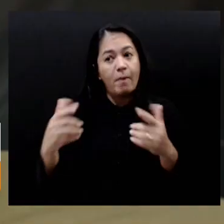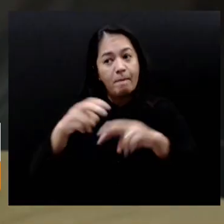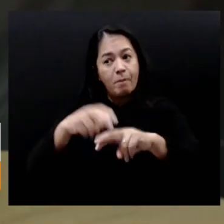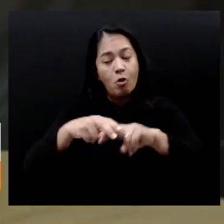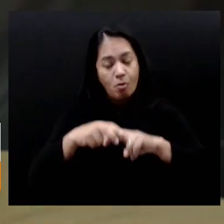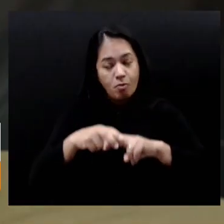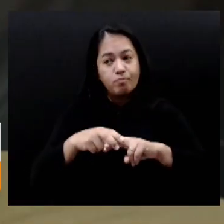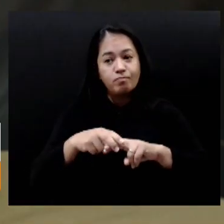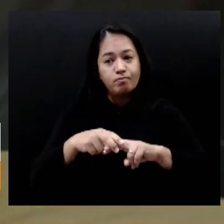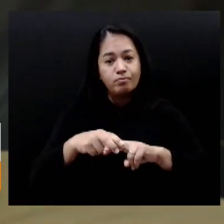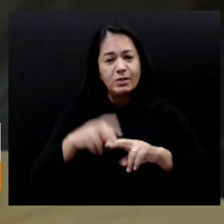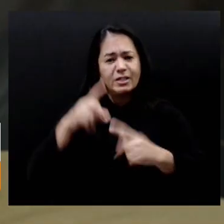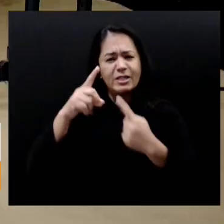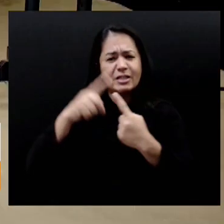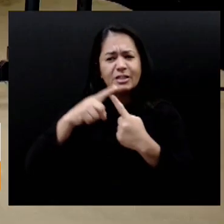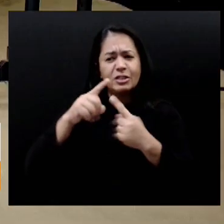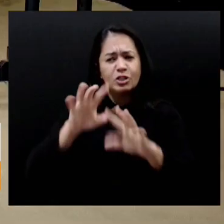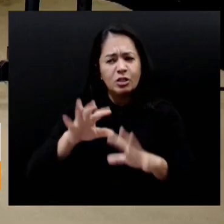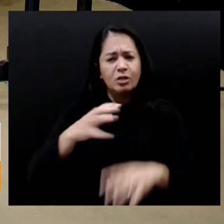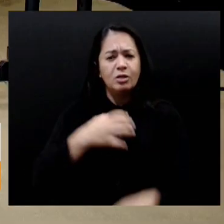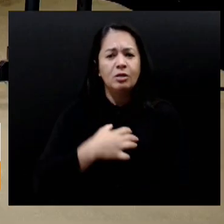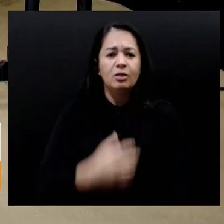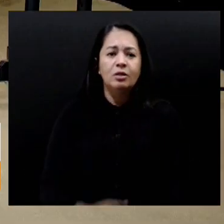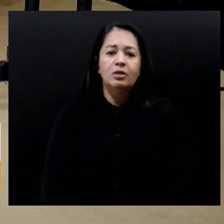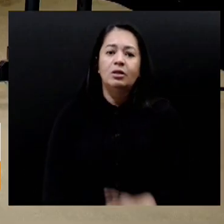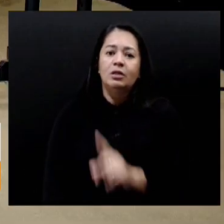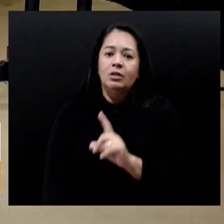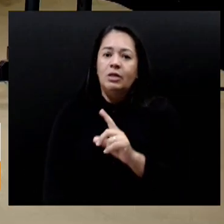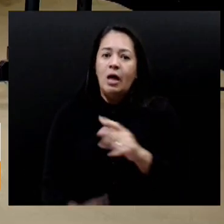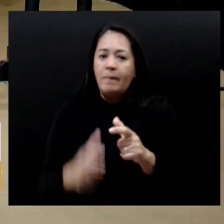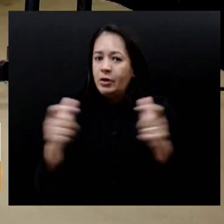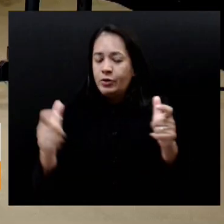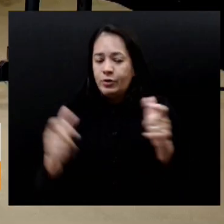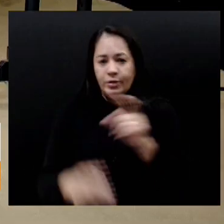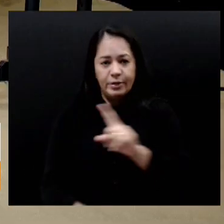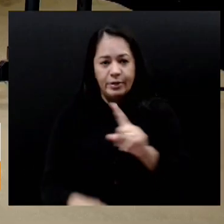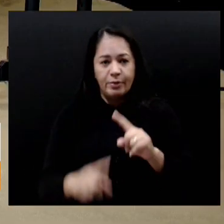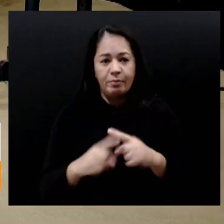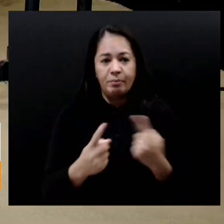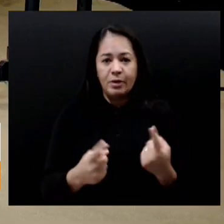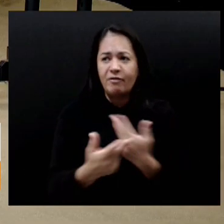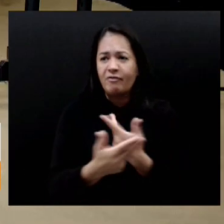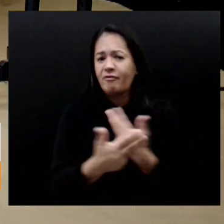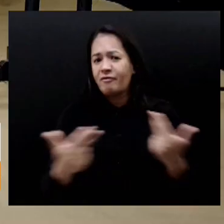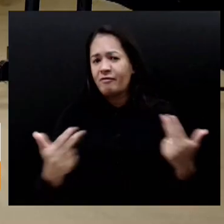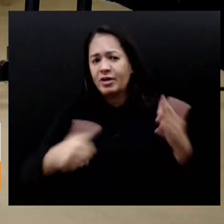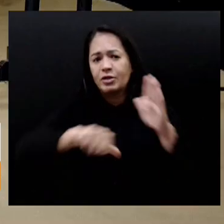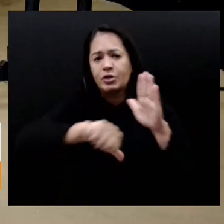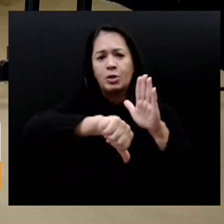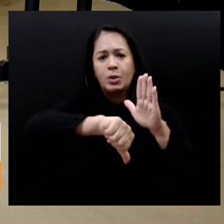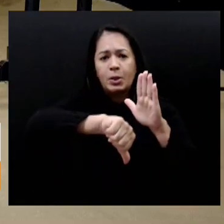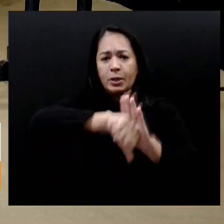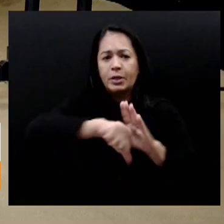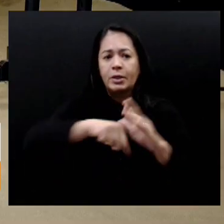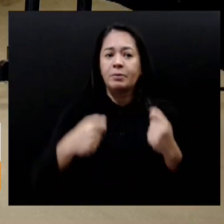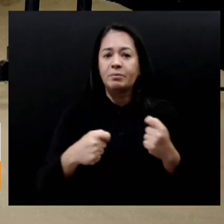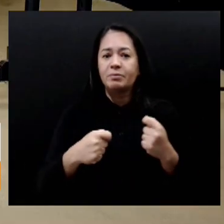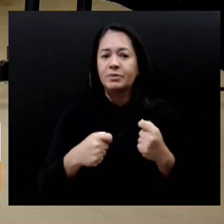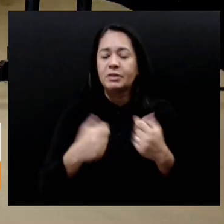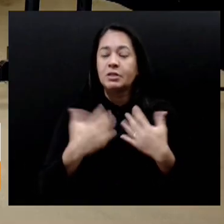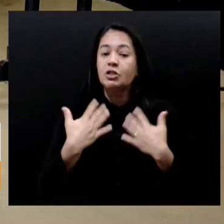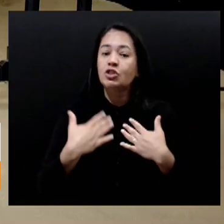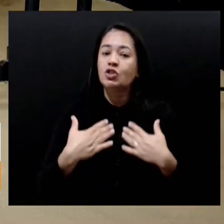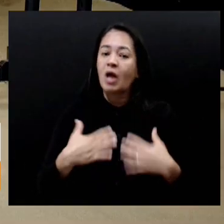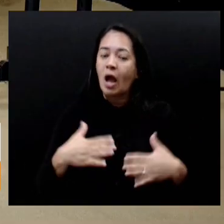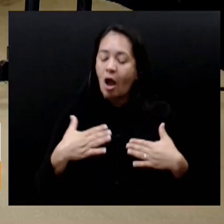de sentimento? Não, não seria a maioria, né? A gente Uhum. tem diversos crimes que precisa, na verdade, de muita calma para praticá-lo, né? Uhum.